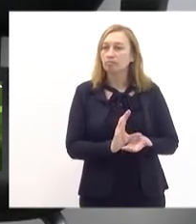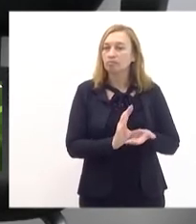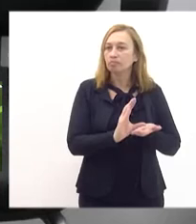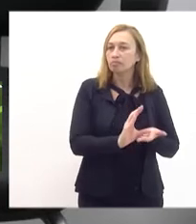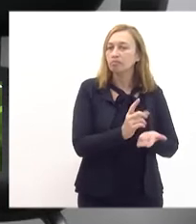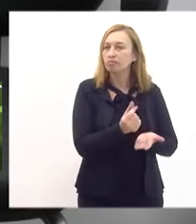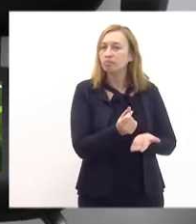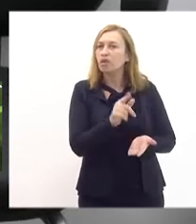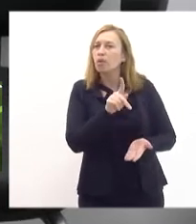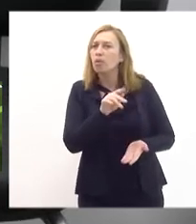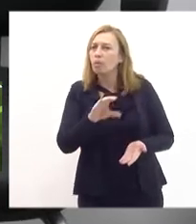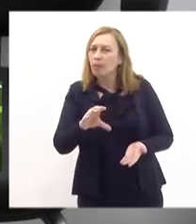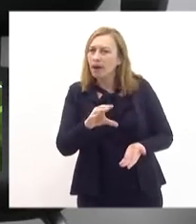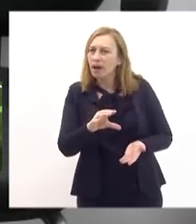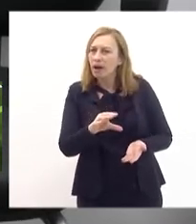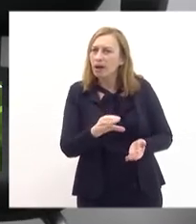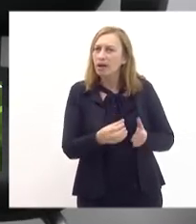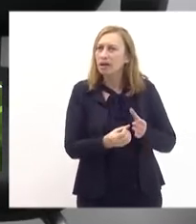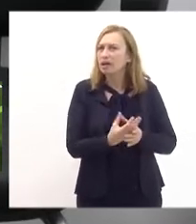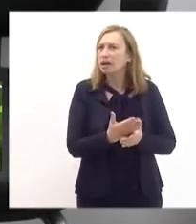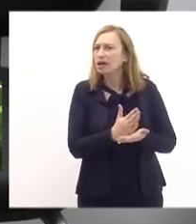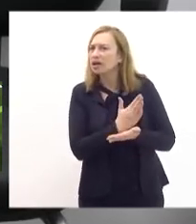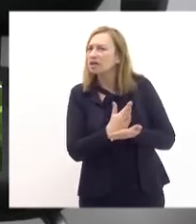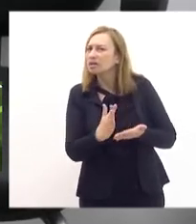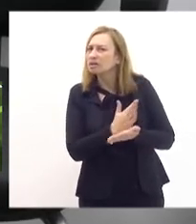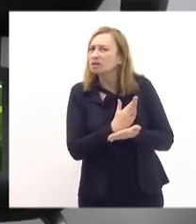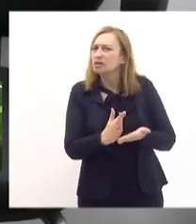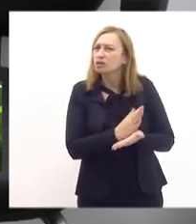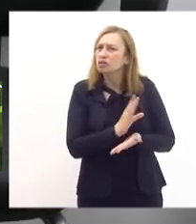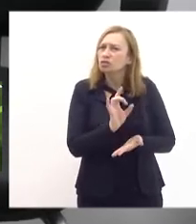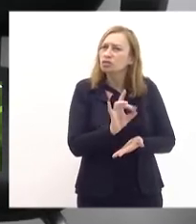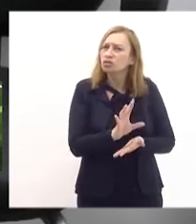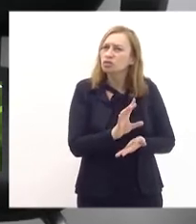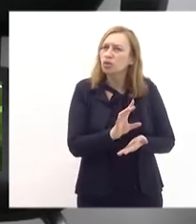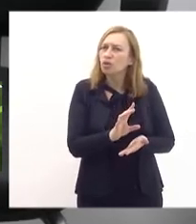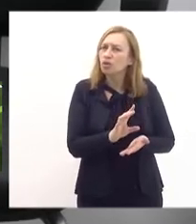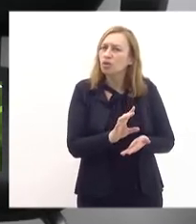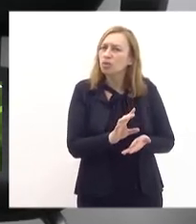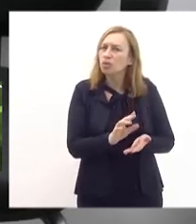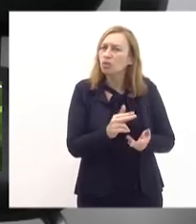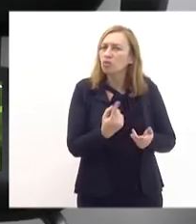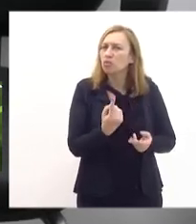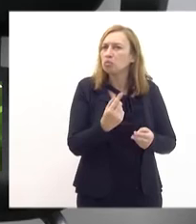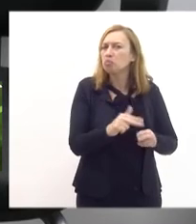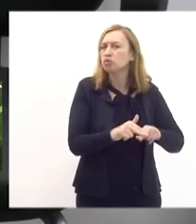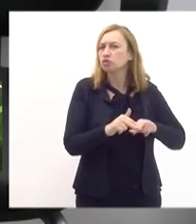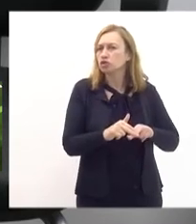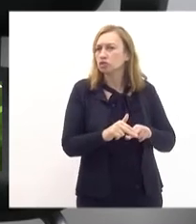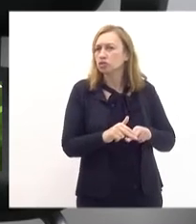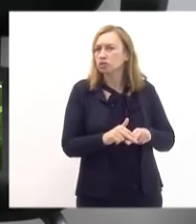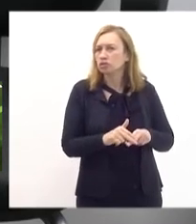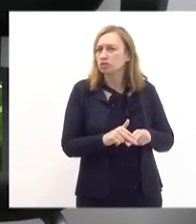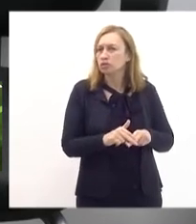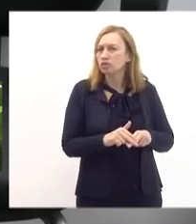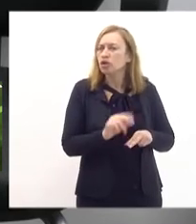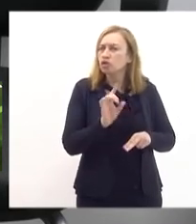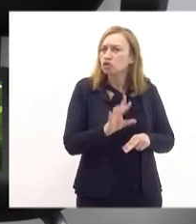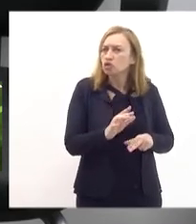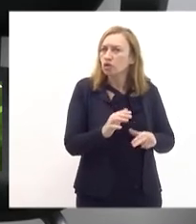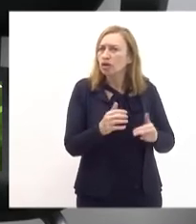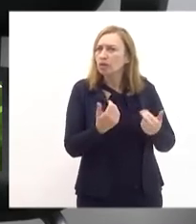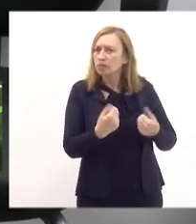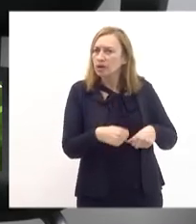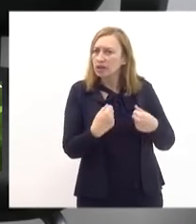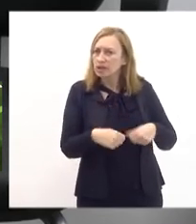O PAR ele é instaurado, muitas vezes, somente com uma justa causa. Ele só é necessário